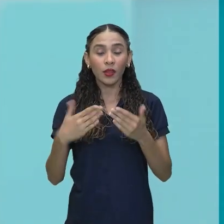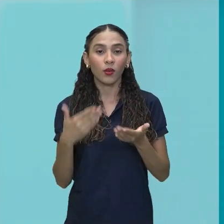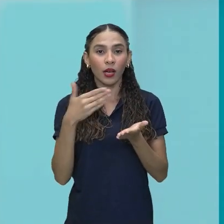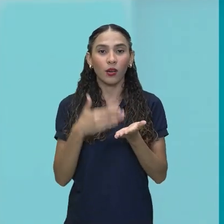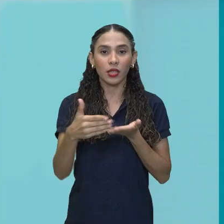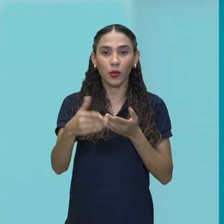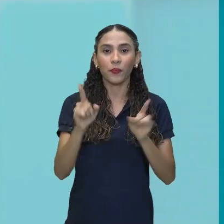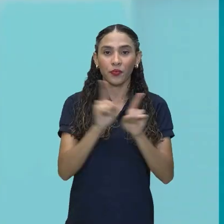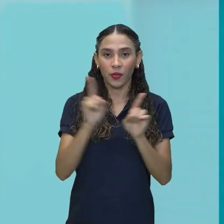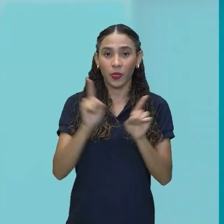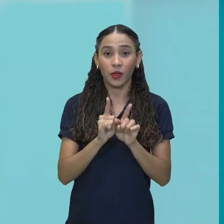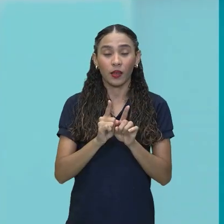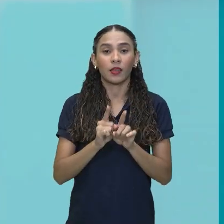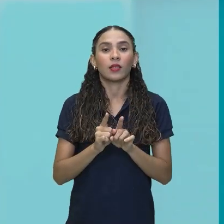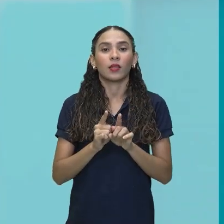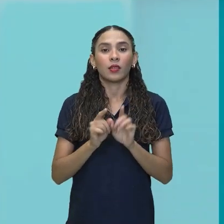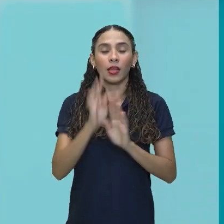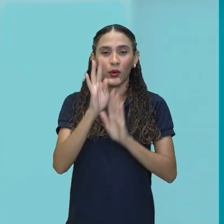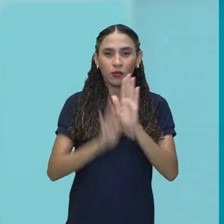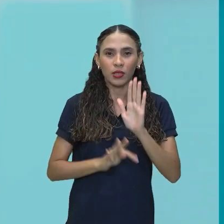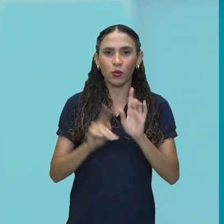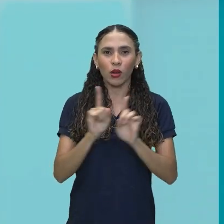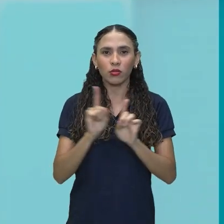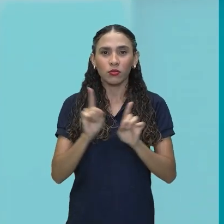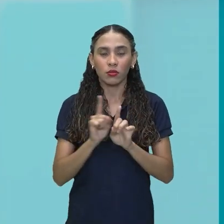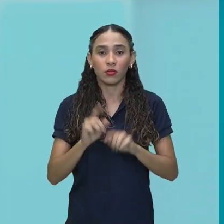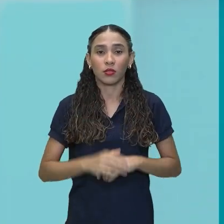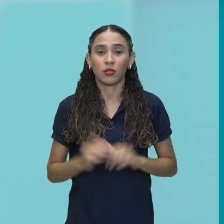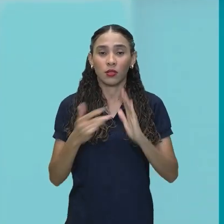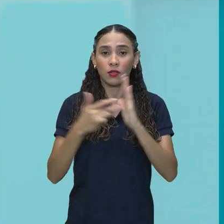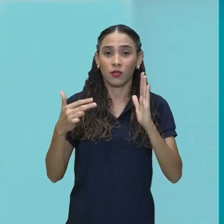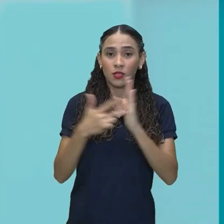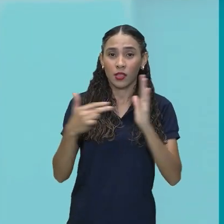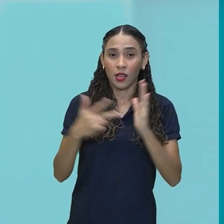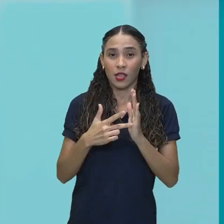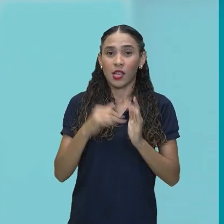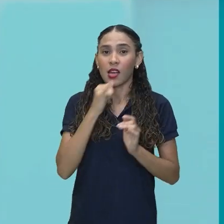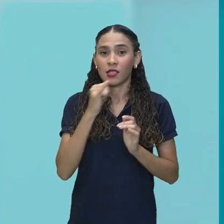começar com mais um texto, né, uma notícia que fala aí sobre a